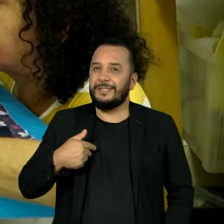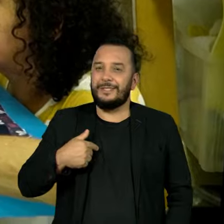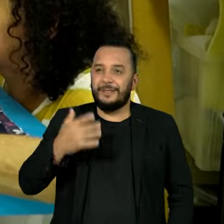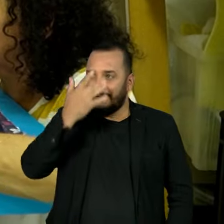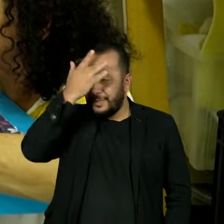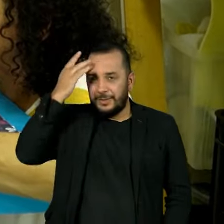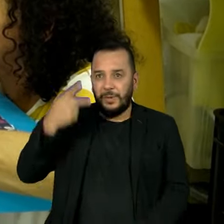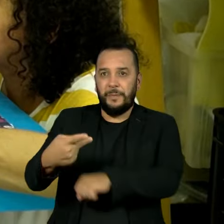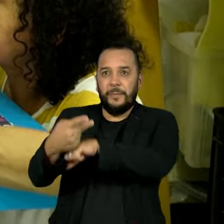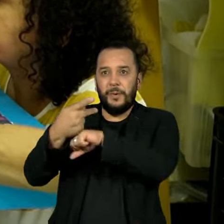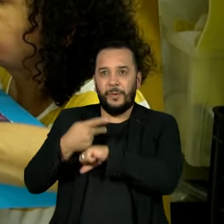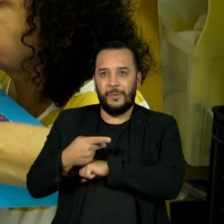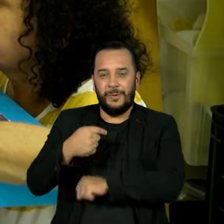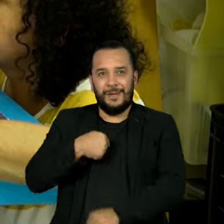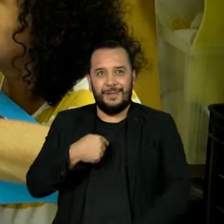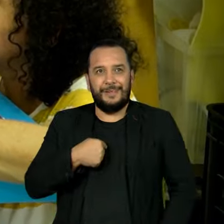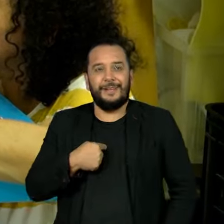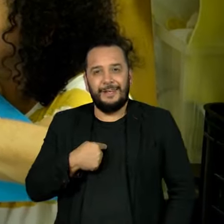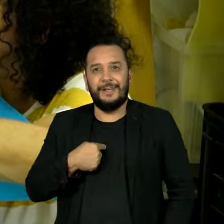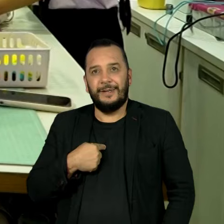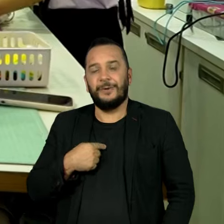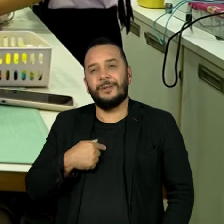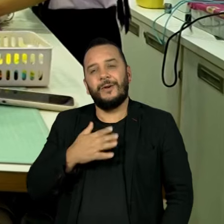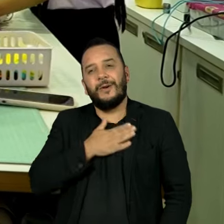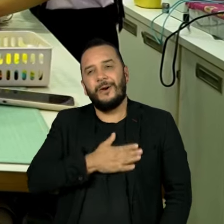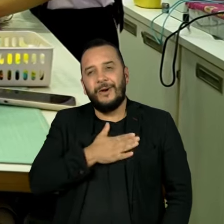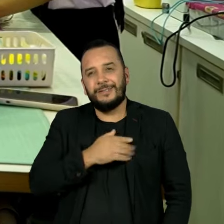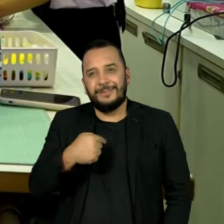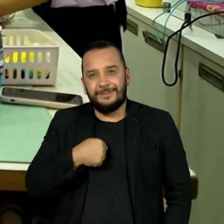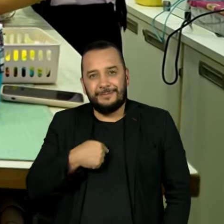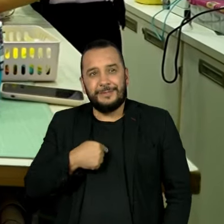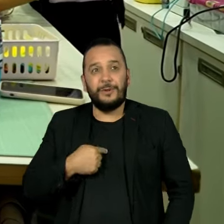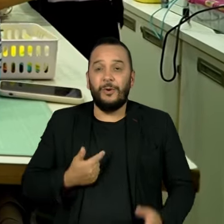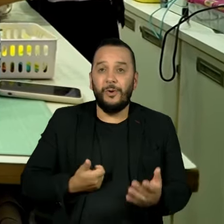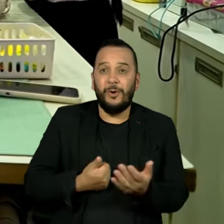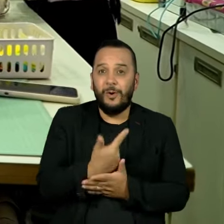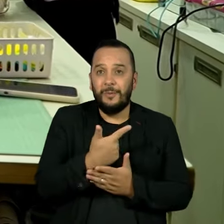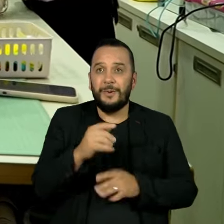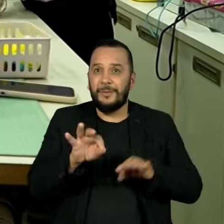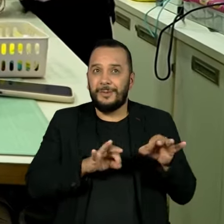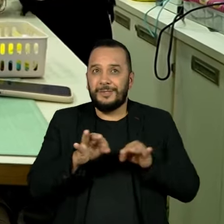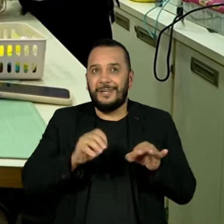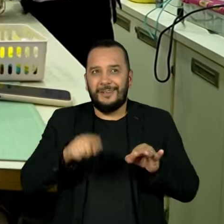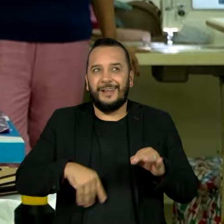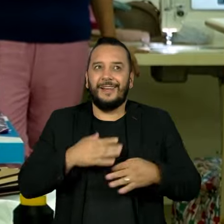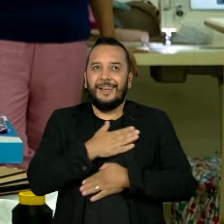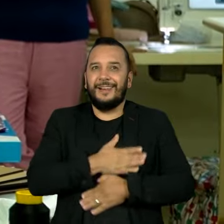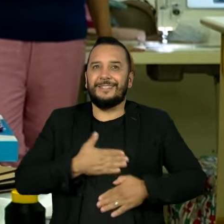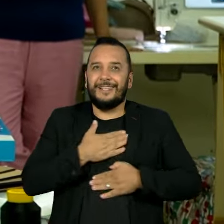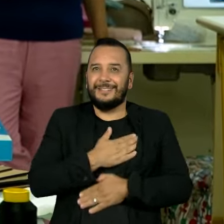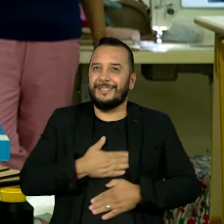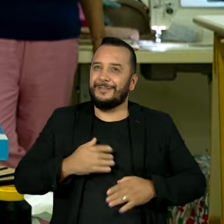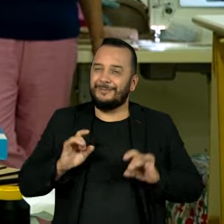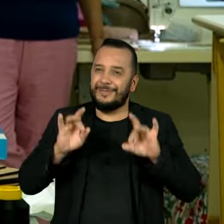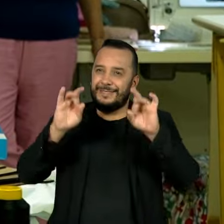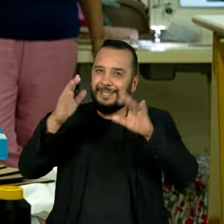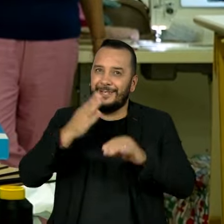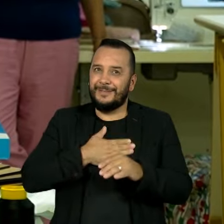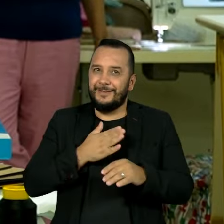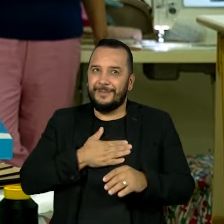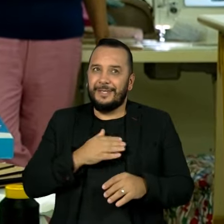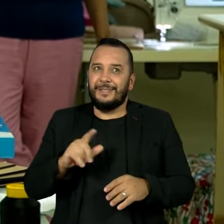que me prestigia, que curte, que compra os meus projetos, é uma realização enorme, assim. A gente tem um caminho